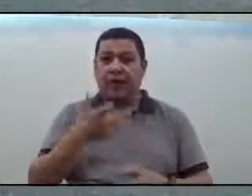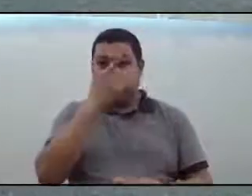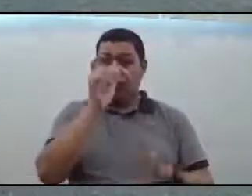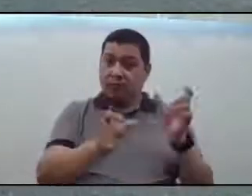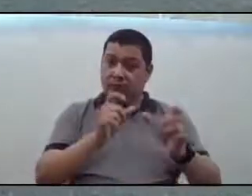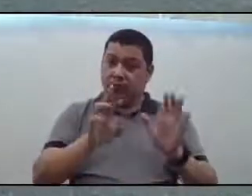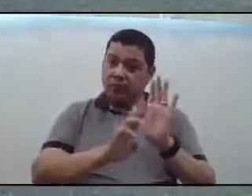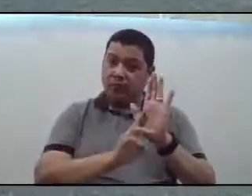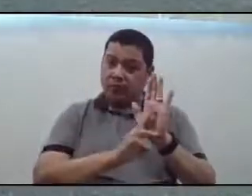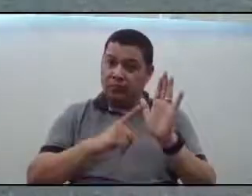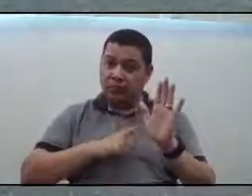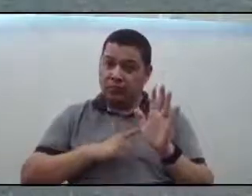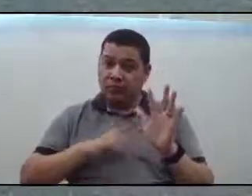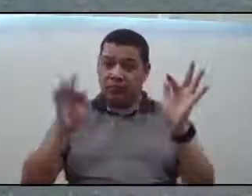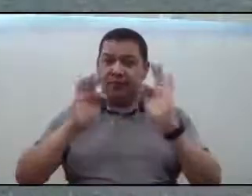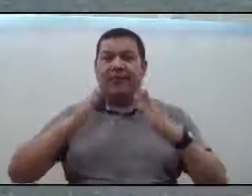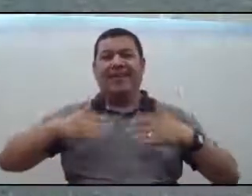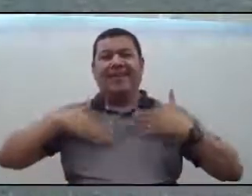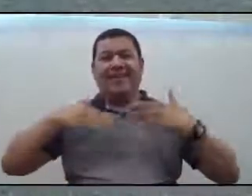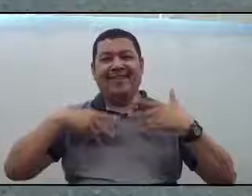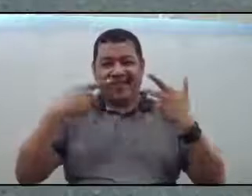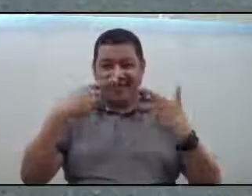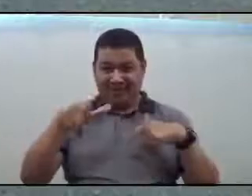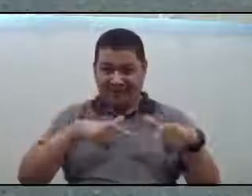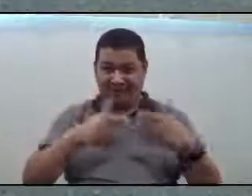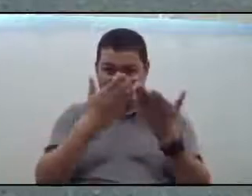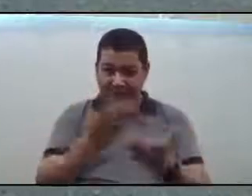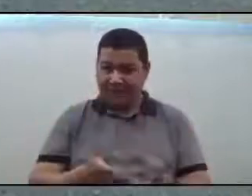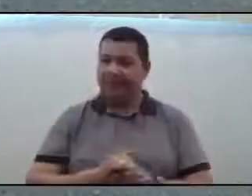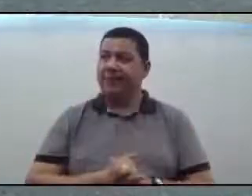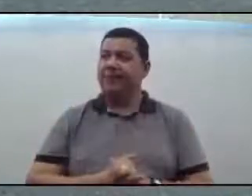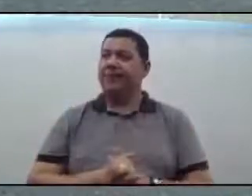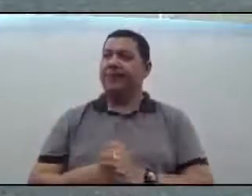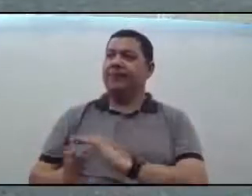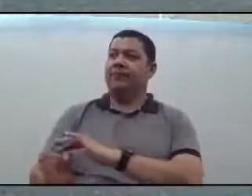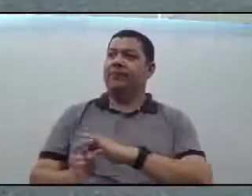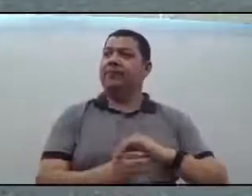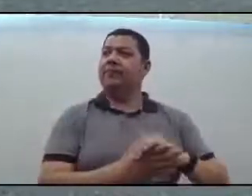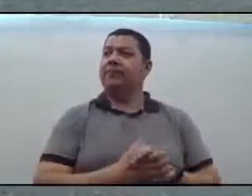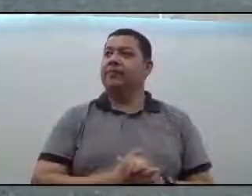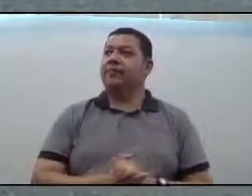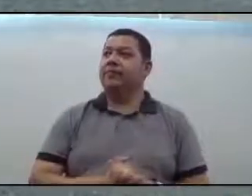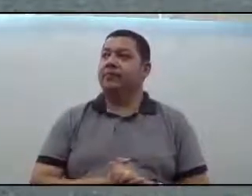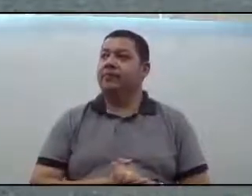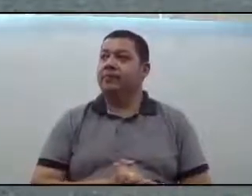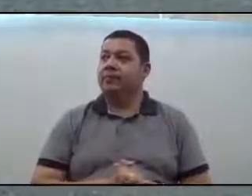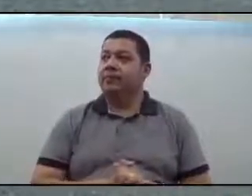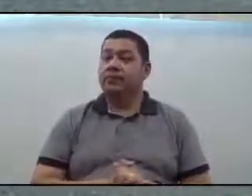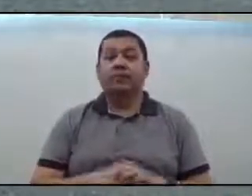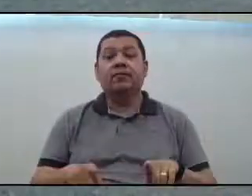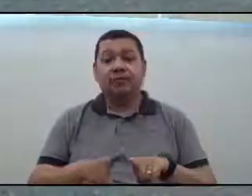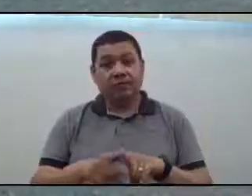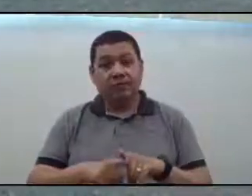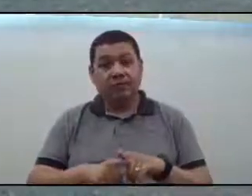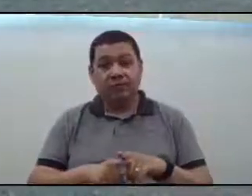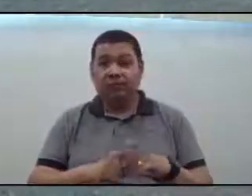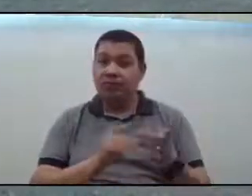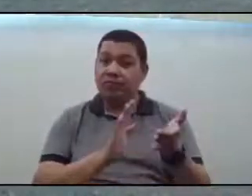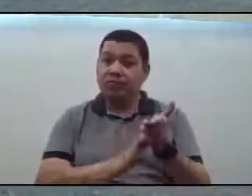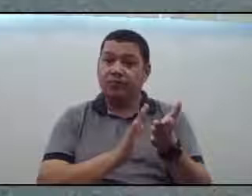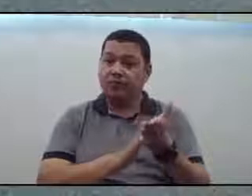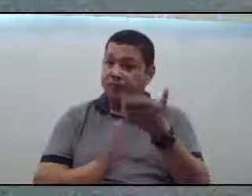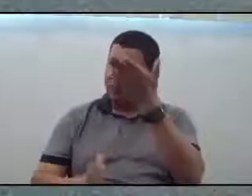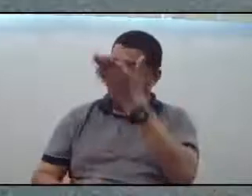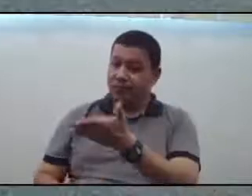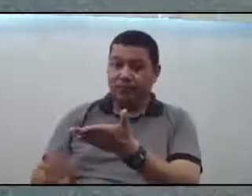realmente ficou satisfeita com o trabalho dos senhores, tá? E aqui parabenizar também o prefeito Fúria, mais uma vez aqui